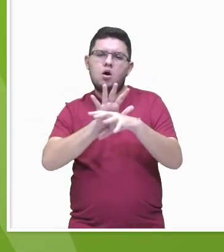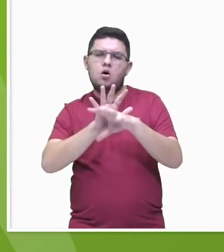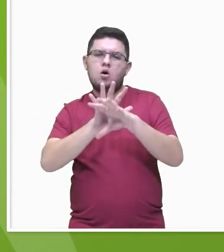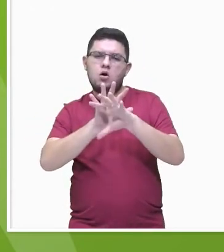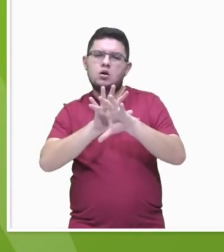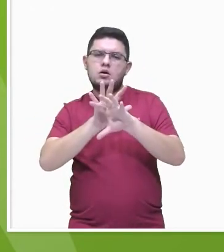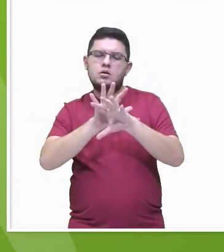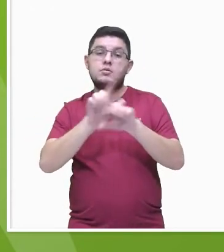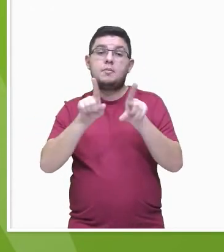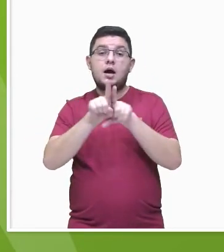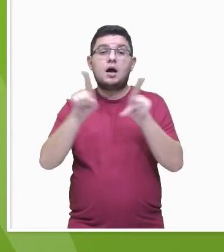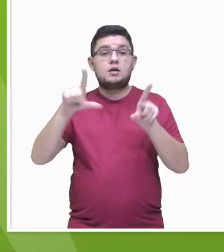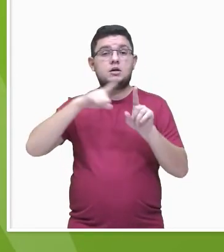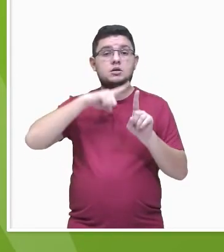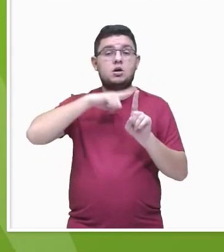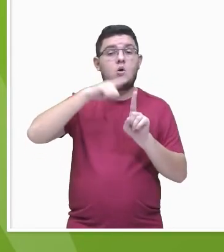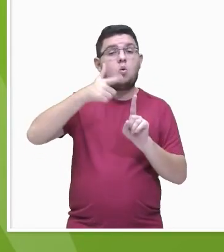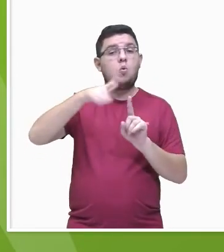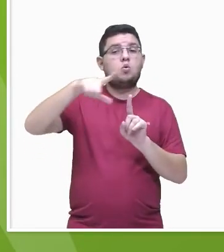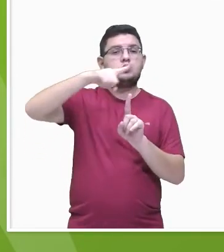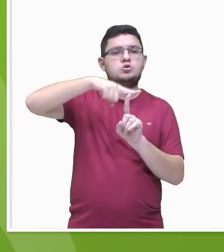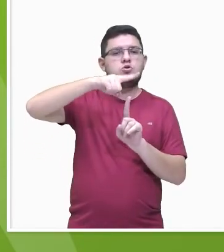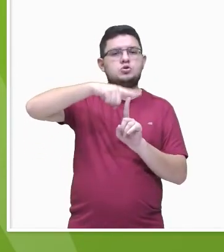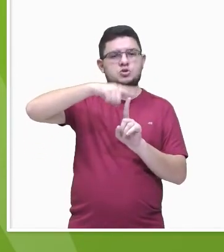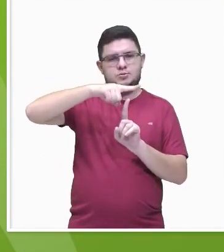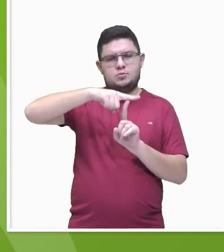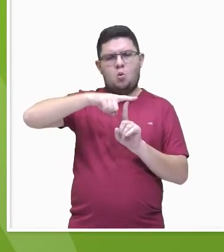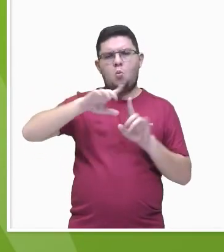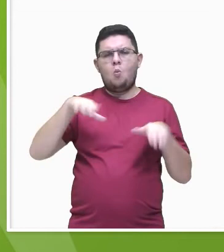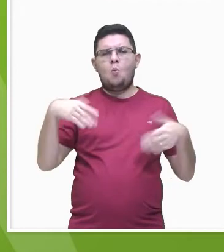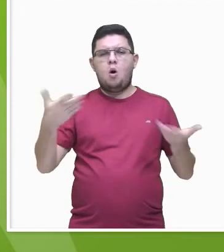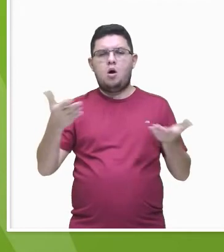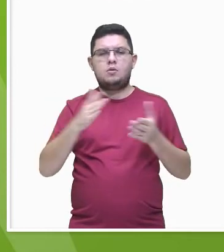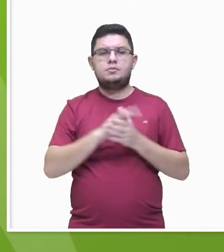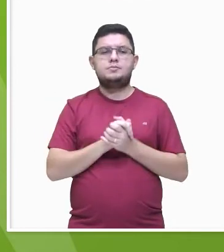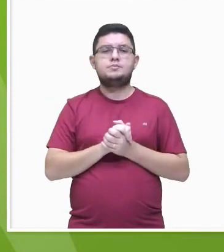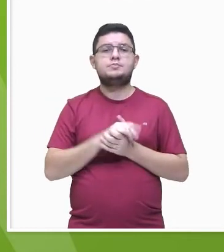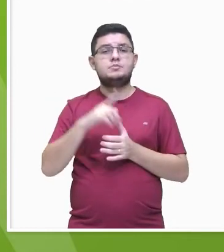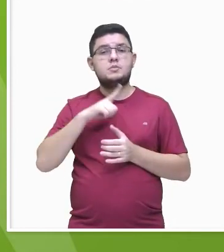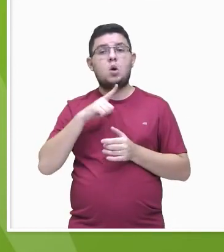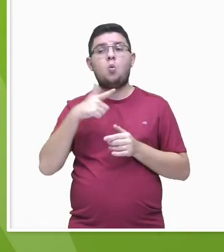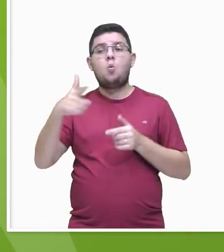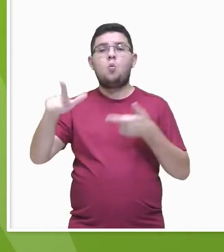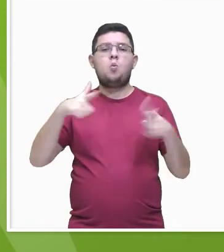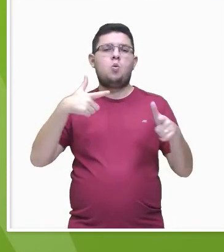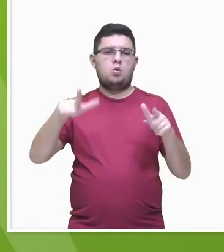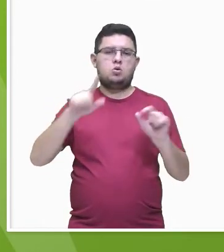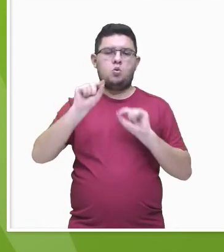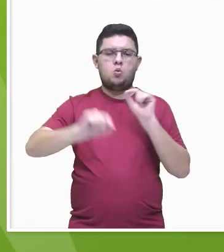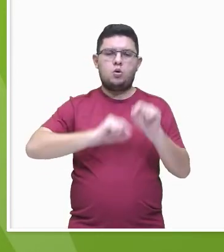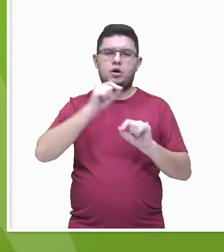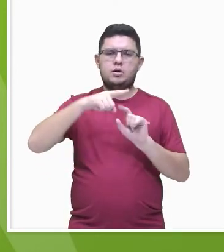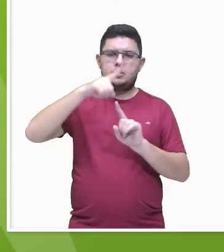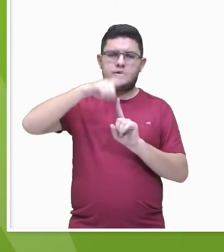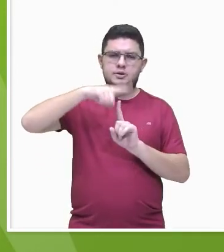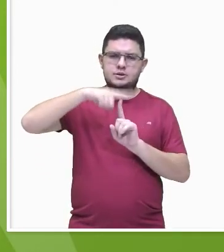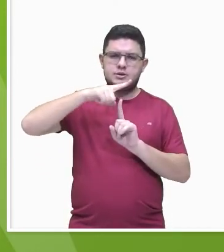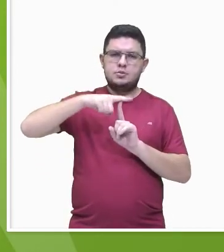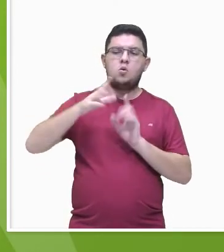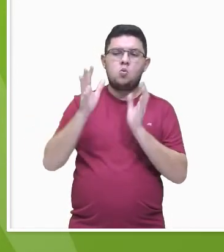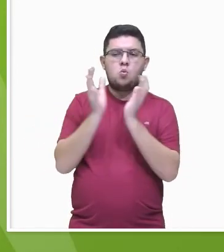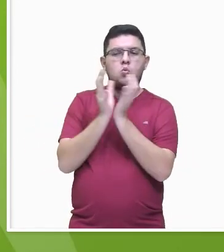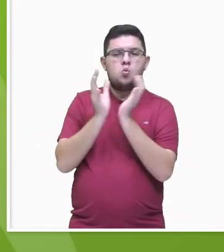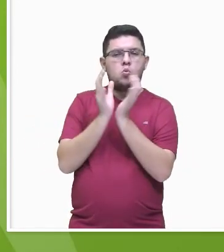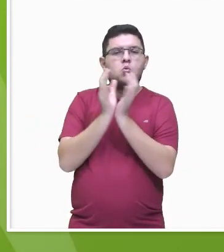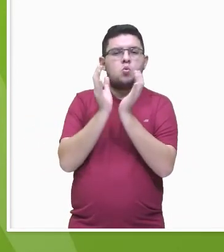algumas classes, né, também de equinodermos. A gente vai conhecer outros indivíduos, né, que fazem parte desse grupo de